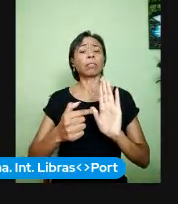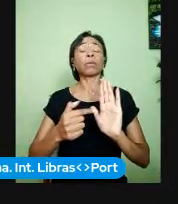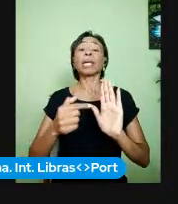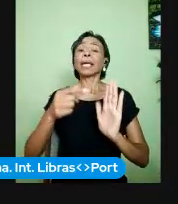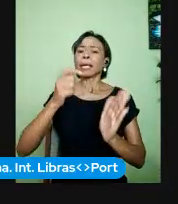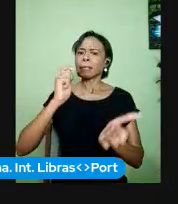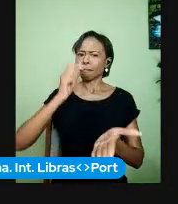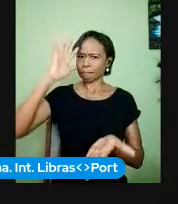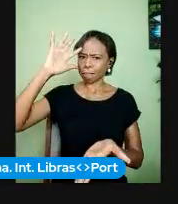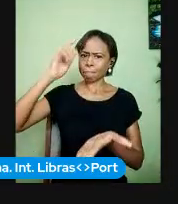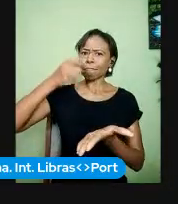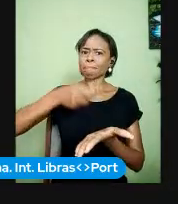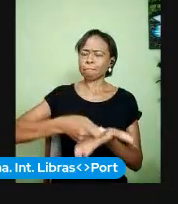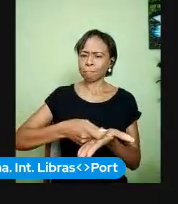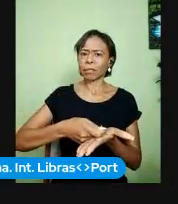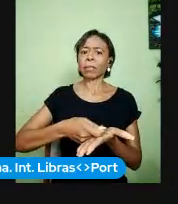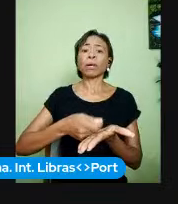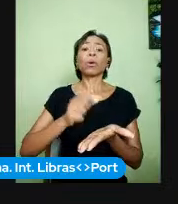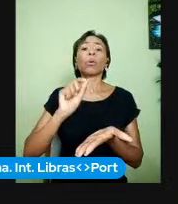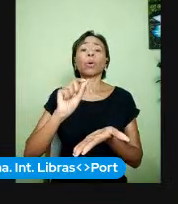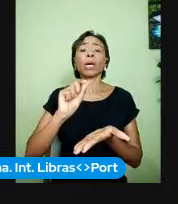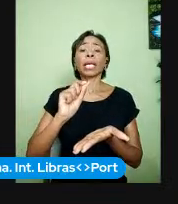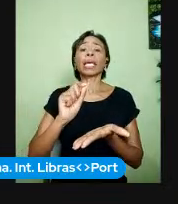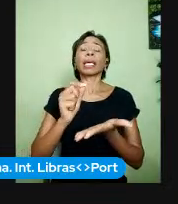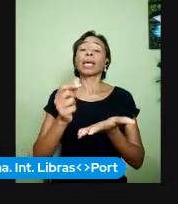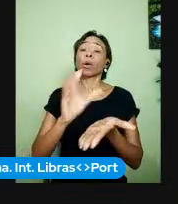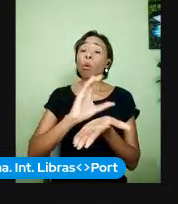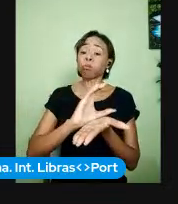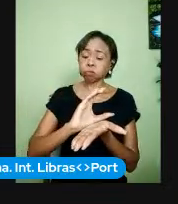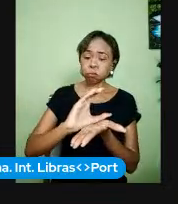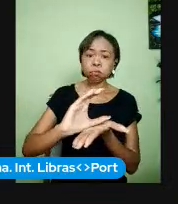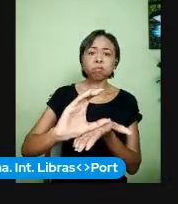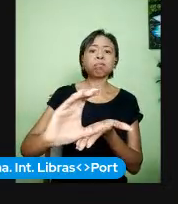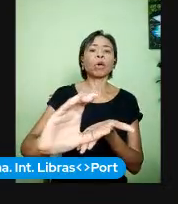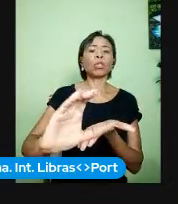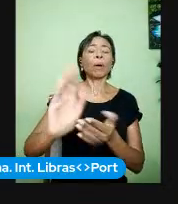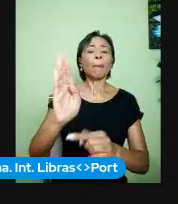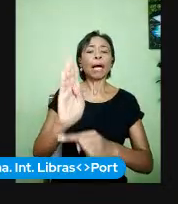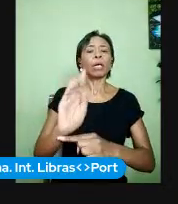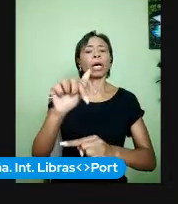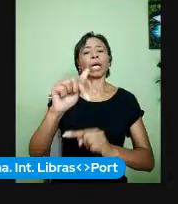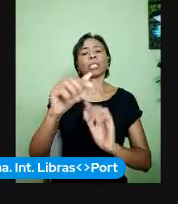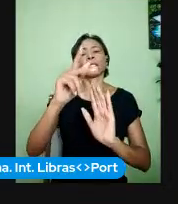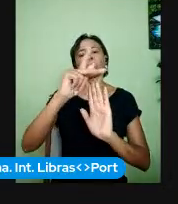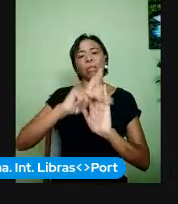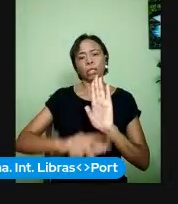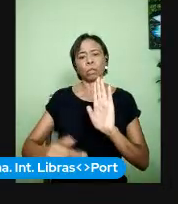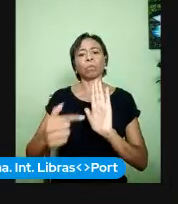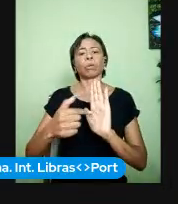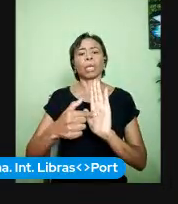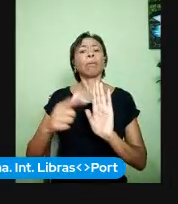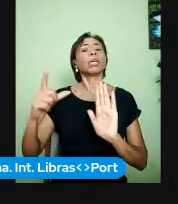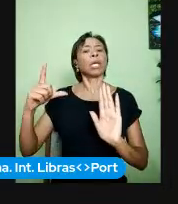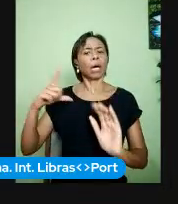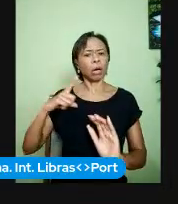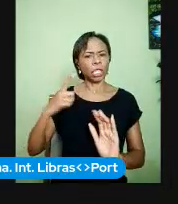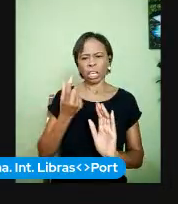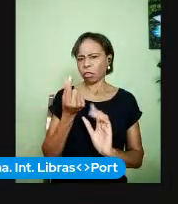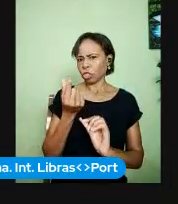que chegasse um recurso nesse programa. Então, o programa hoje tem um recurso próprio,